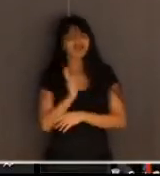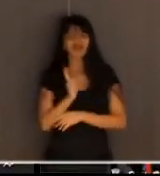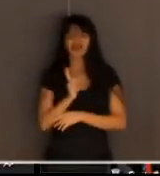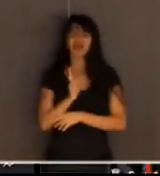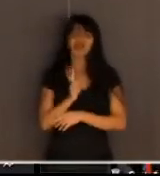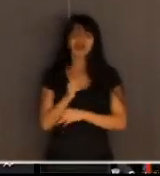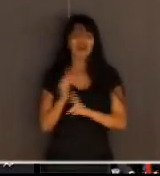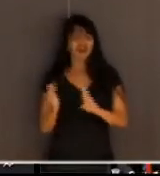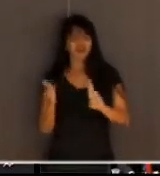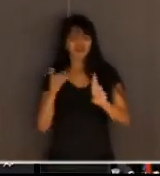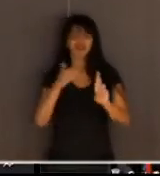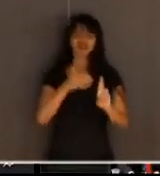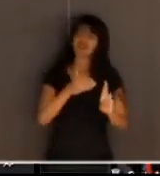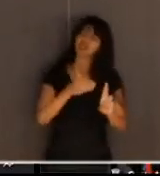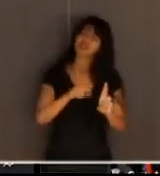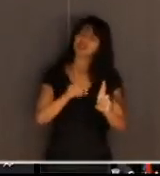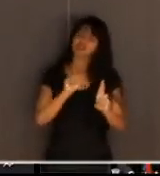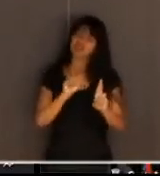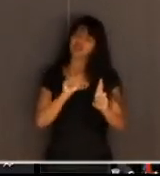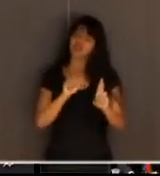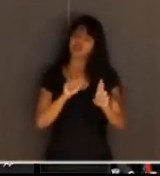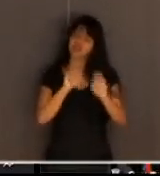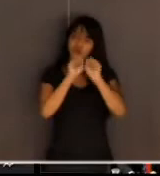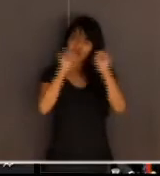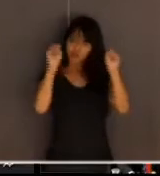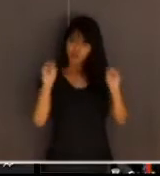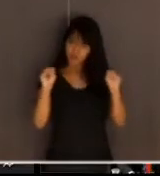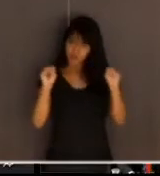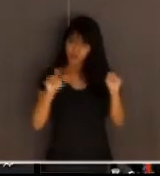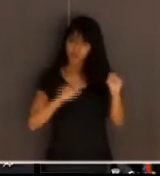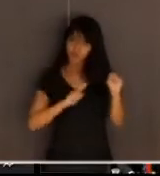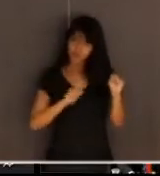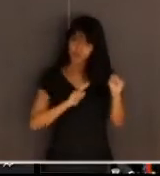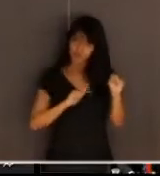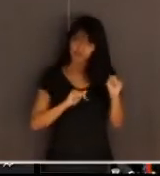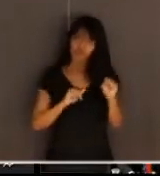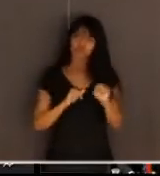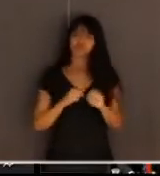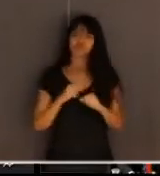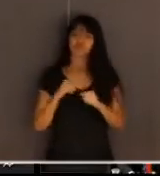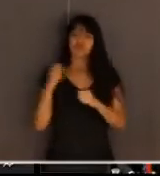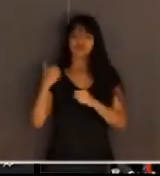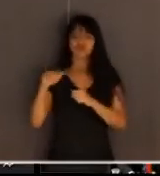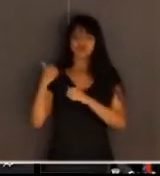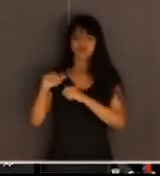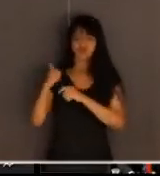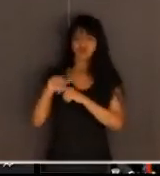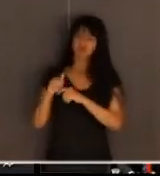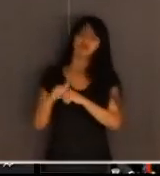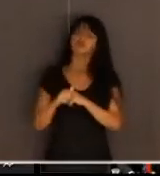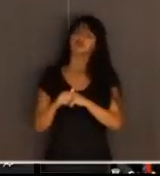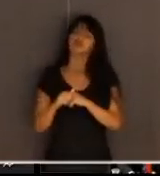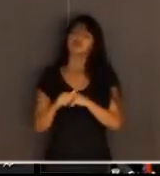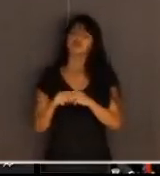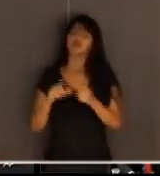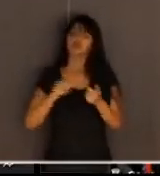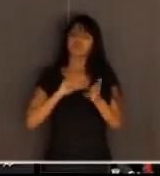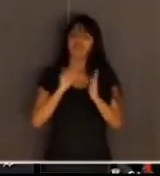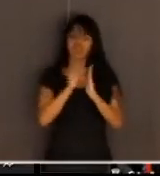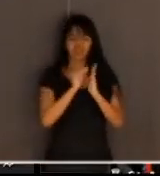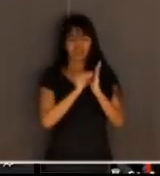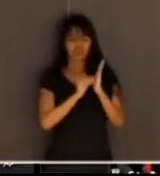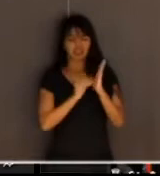referência que o tribunal terá para análise da nulidade não é o que consta nas razões ou o que consta